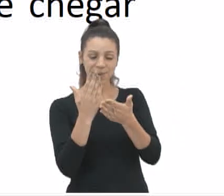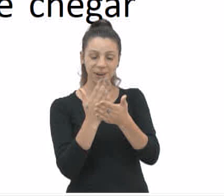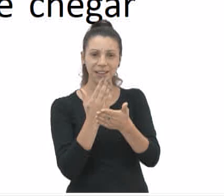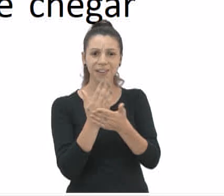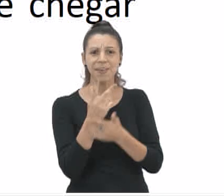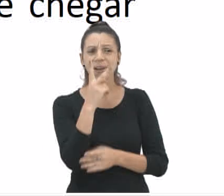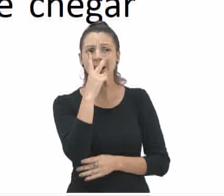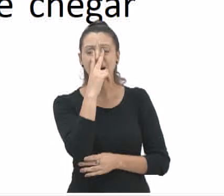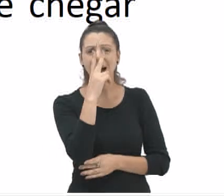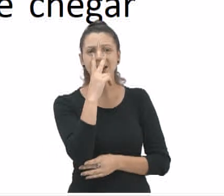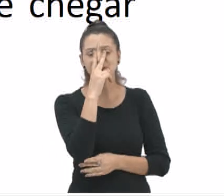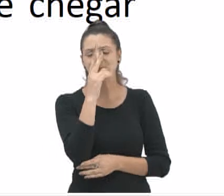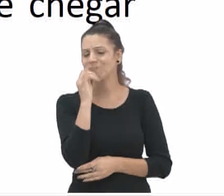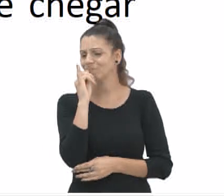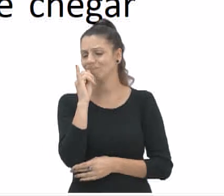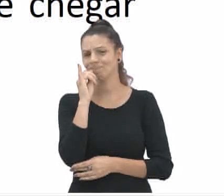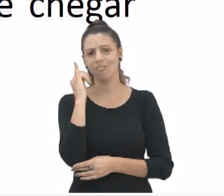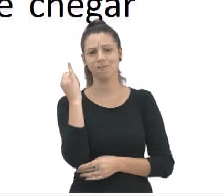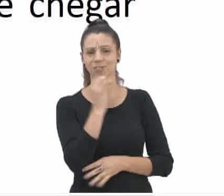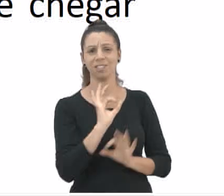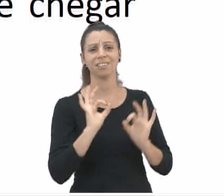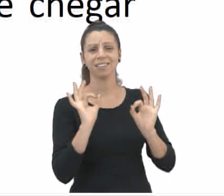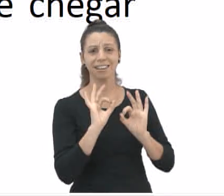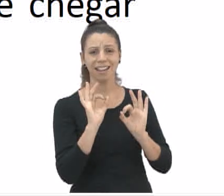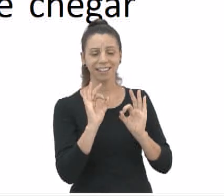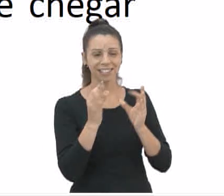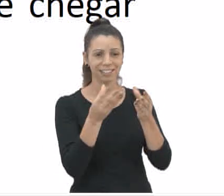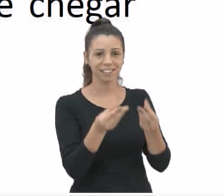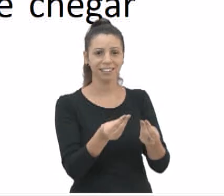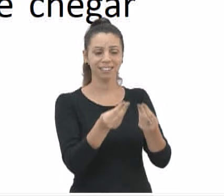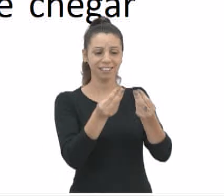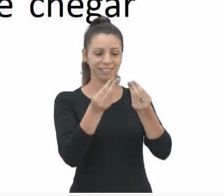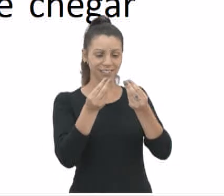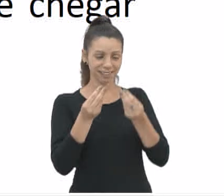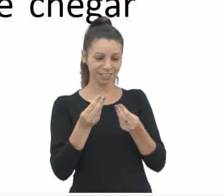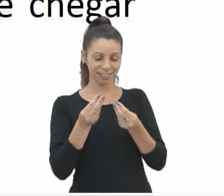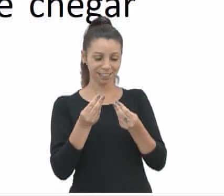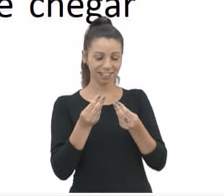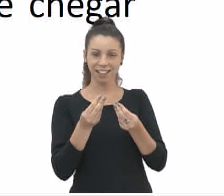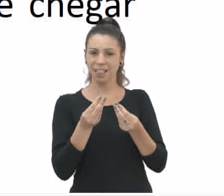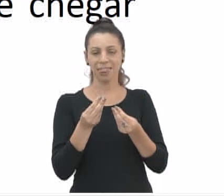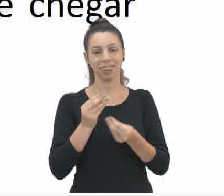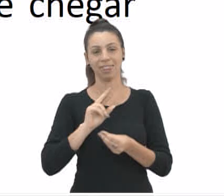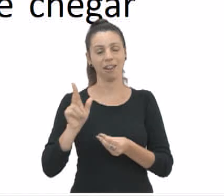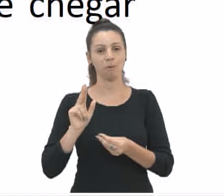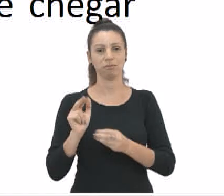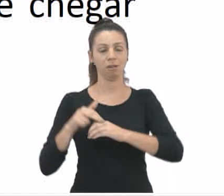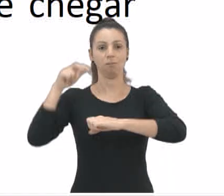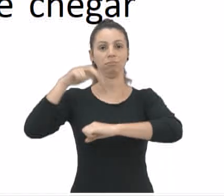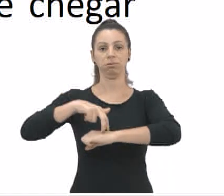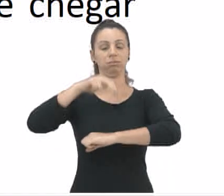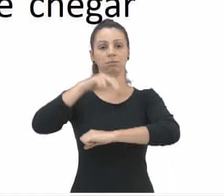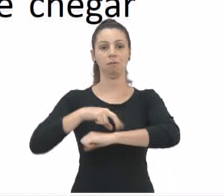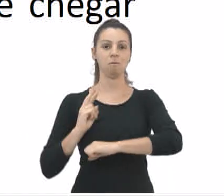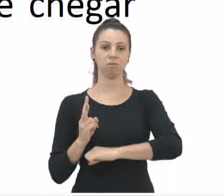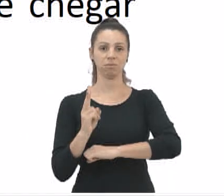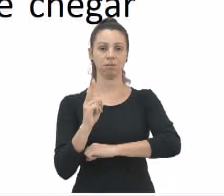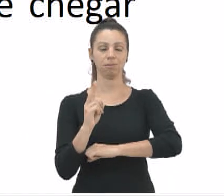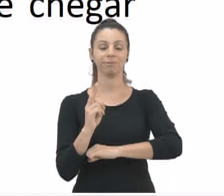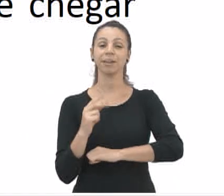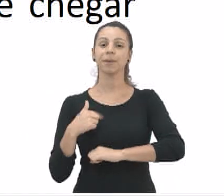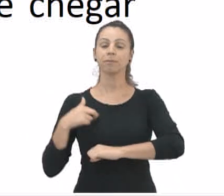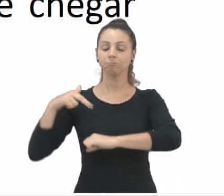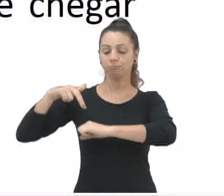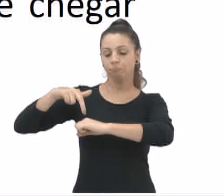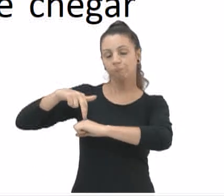Acho que eu não disse nada. Peguei o livro, não saí pulando como sempre. Saí